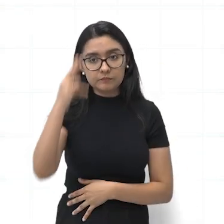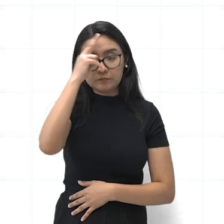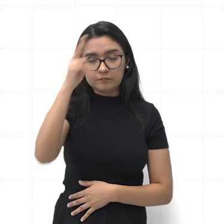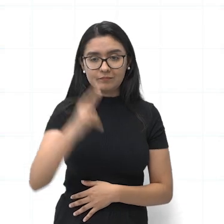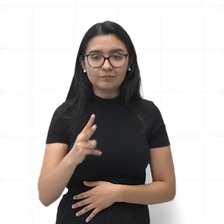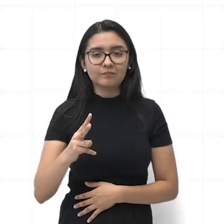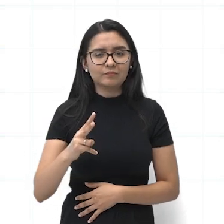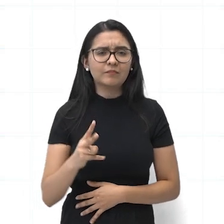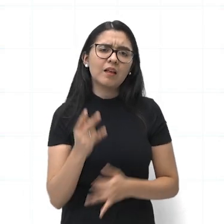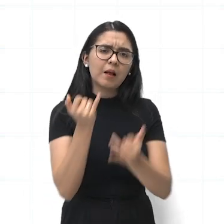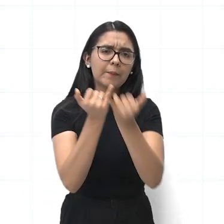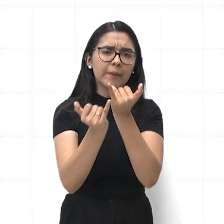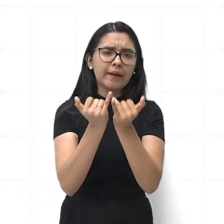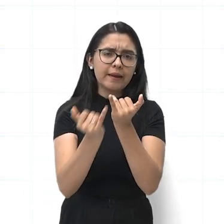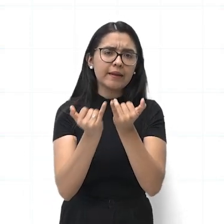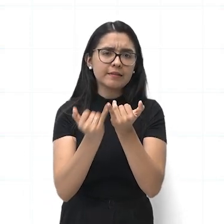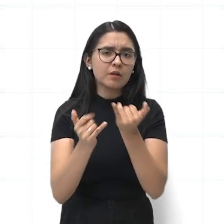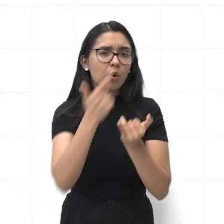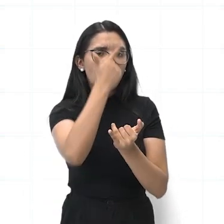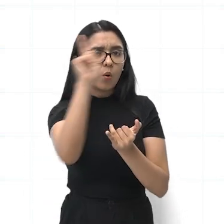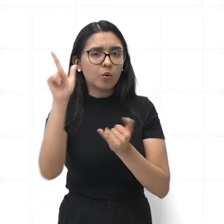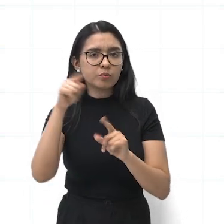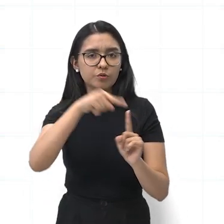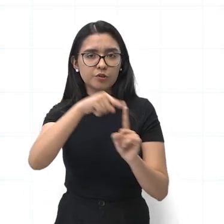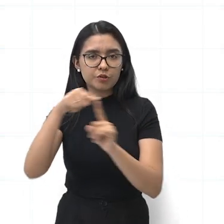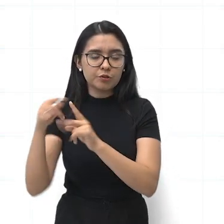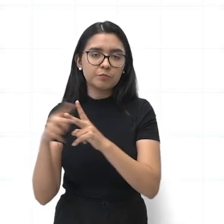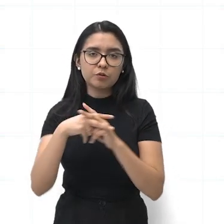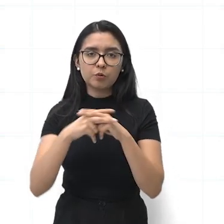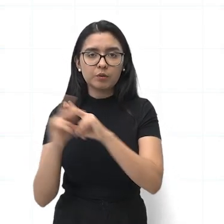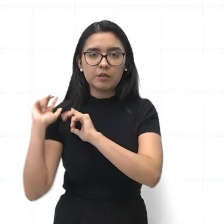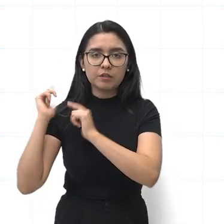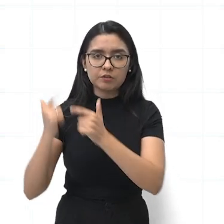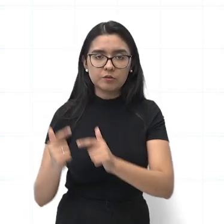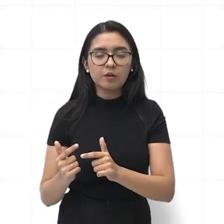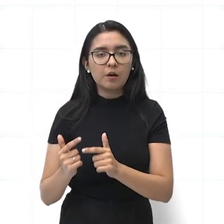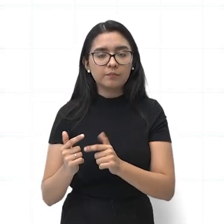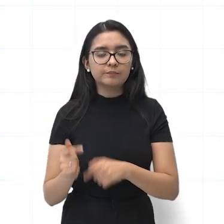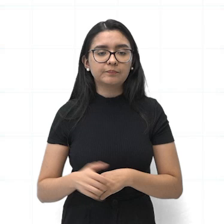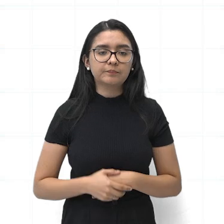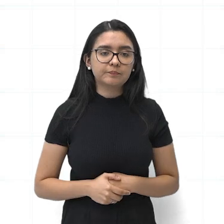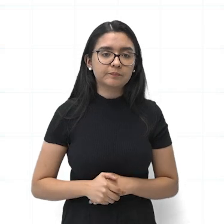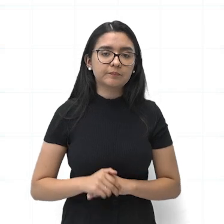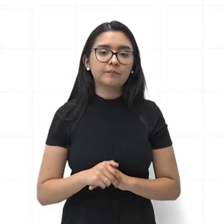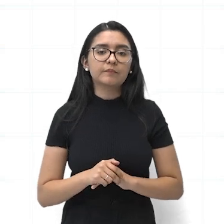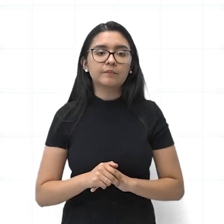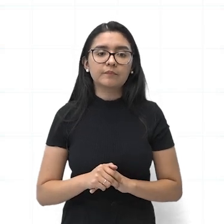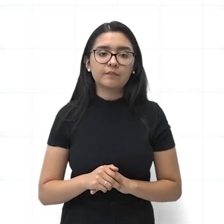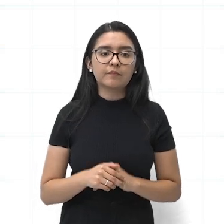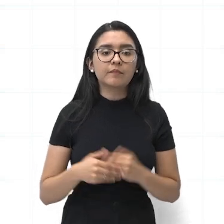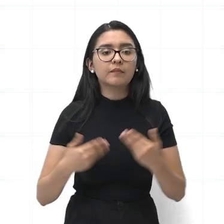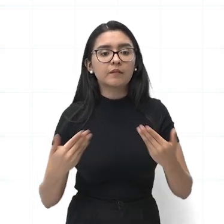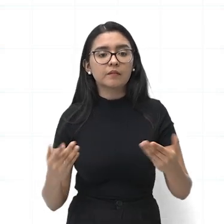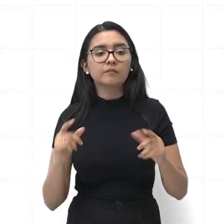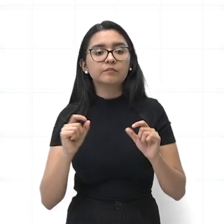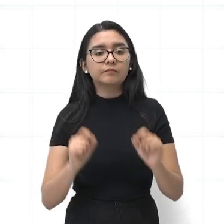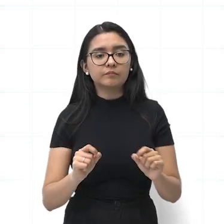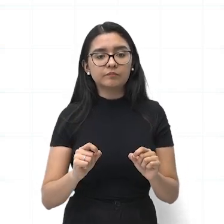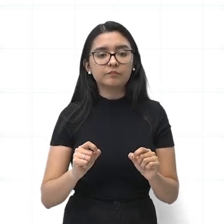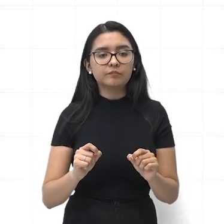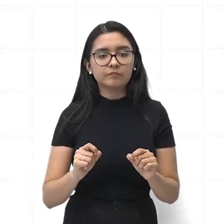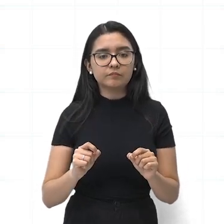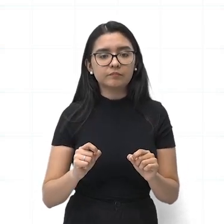ela é muito semelhante a outros estilos de luta tradicional, agarrada na forma cultural